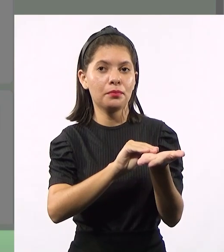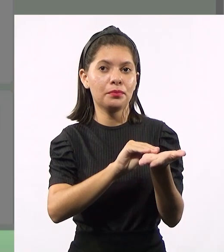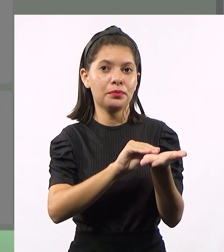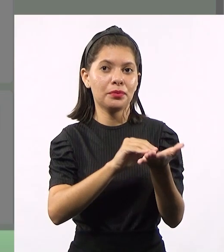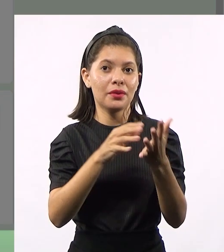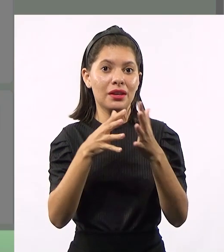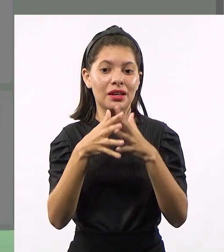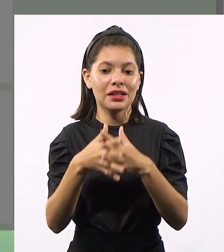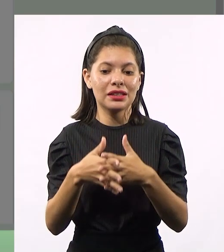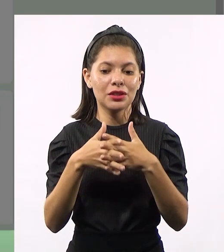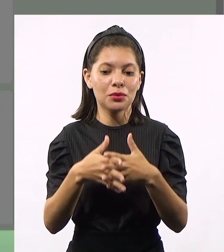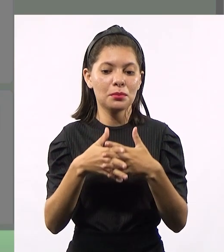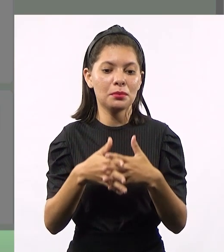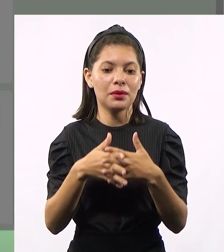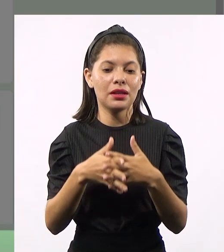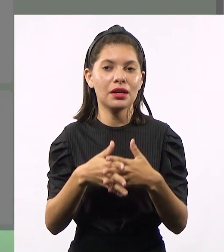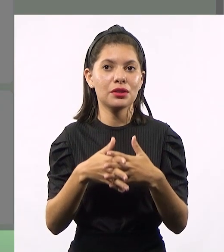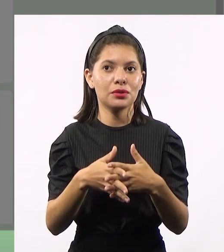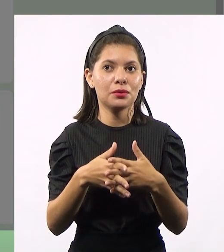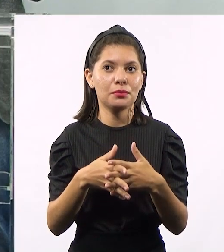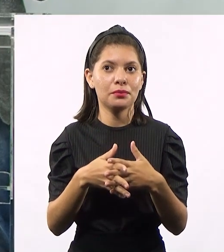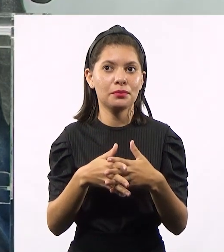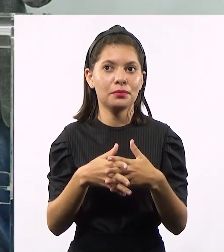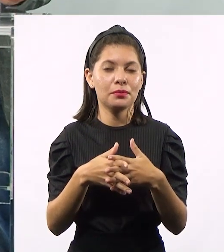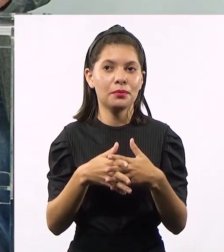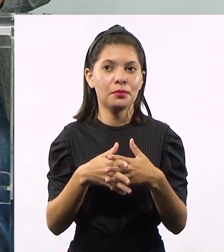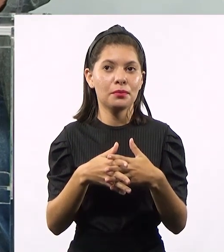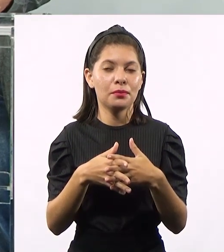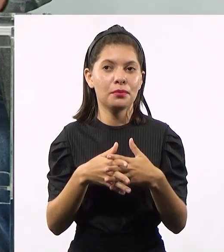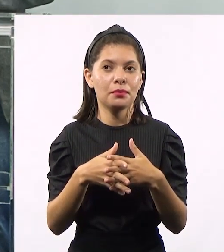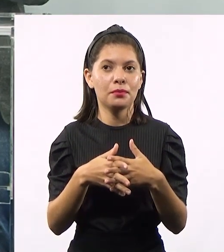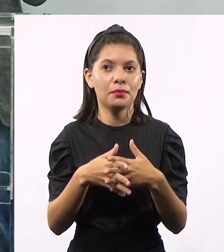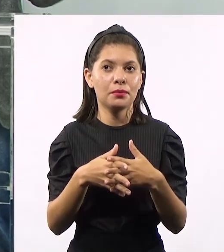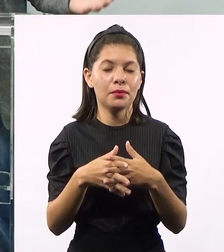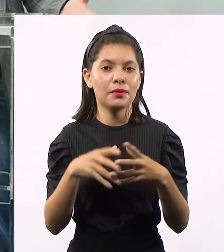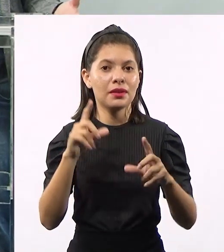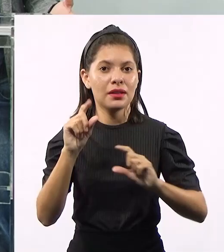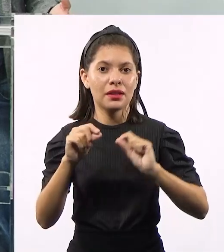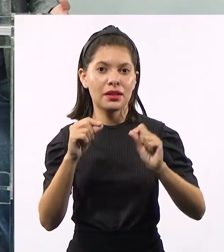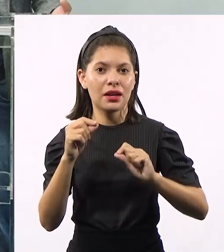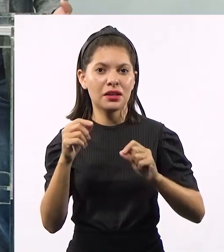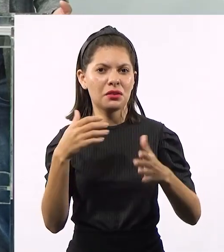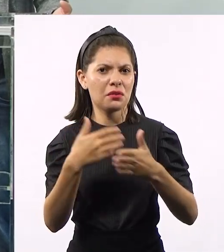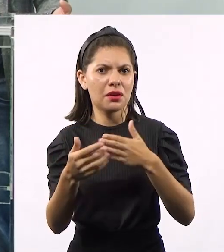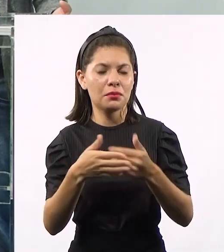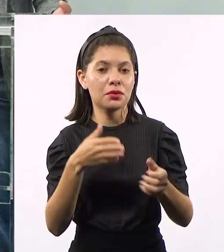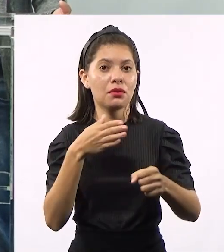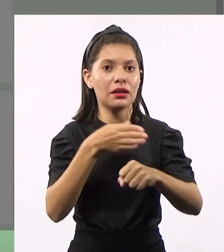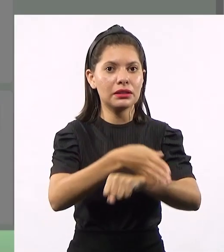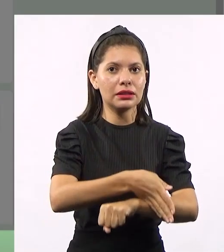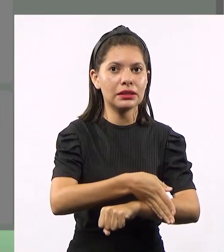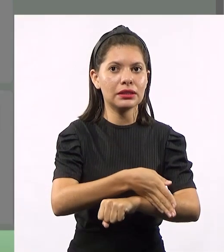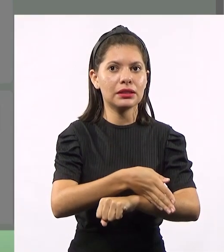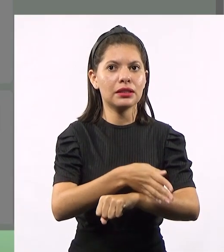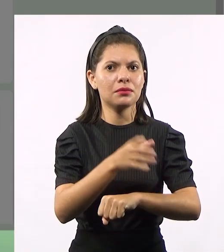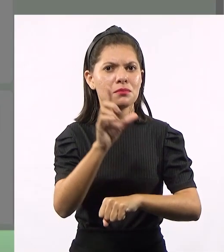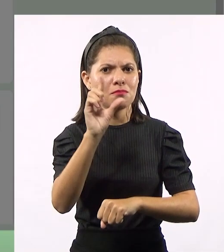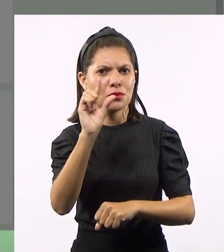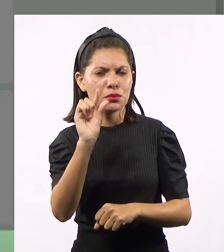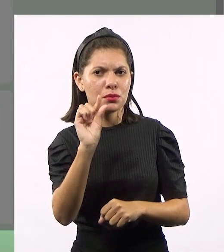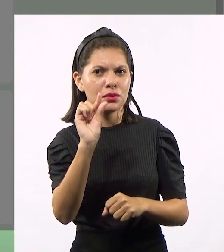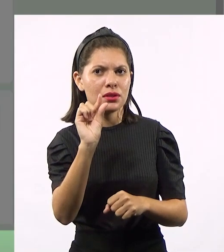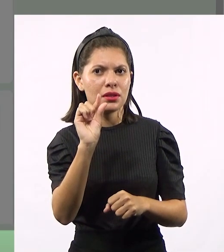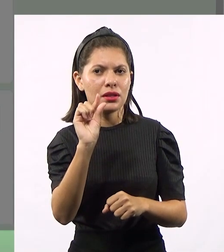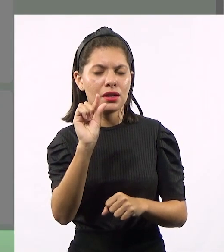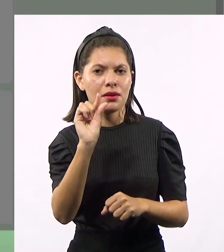mais complexo para evitar que pessoas entrem em links aleatórios. Eu posso até encurtar ele um pouco,